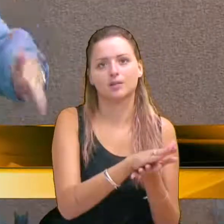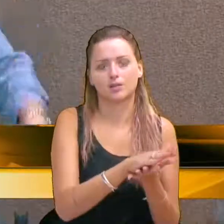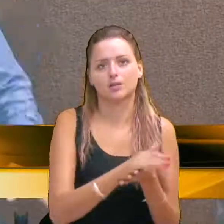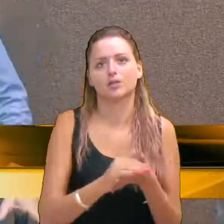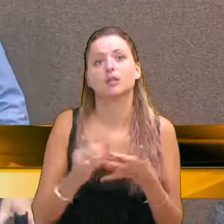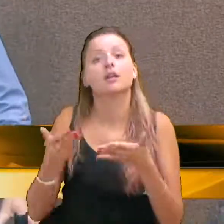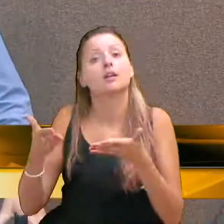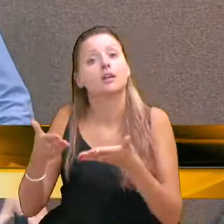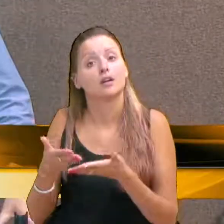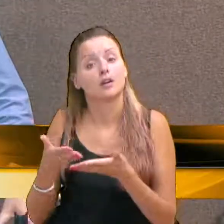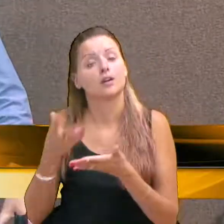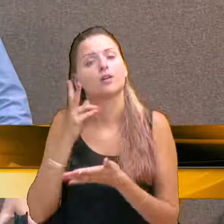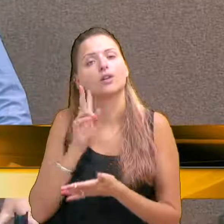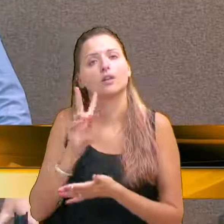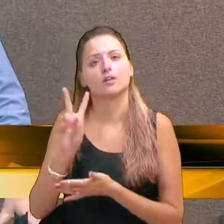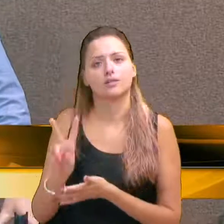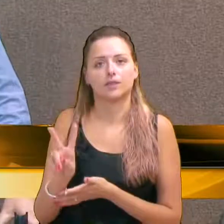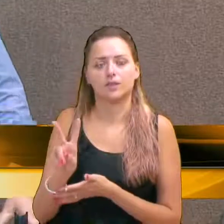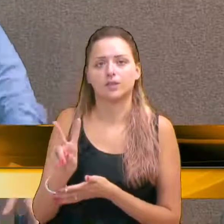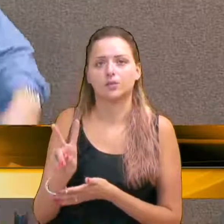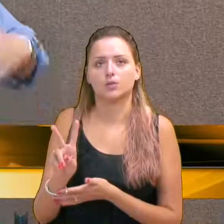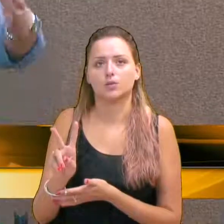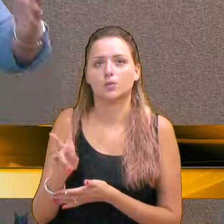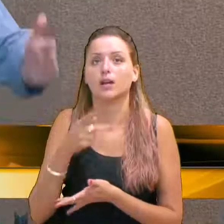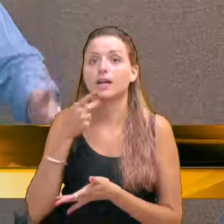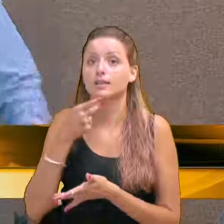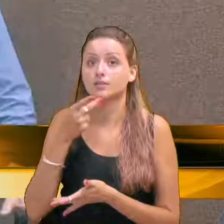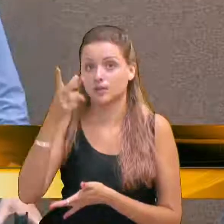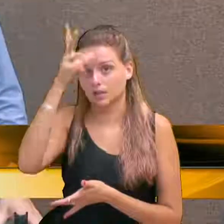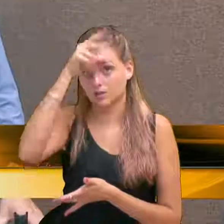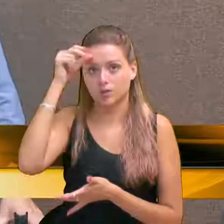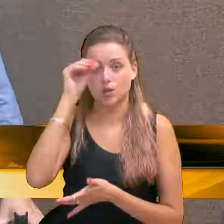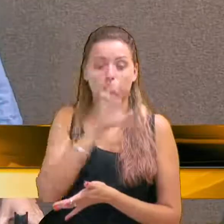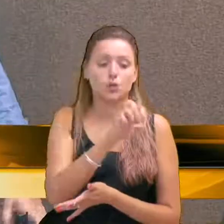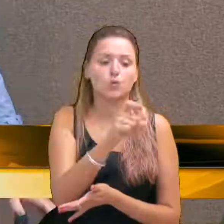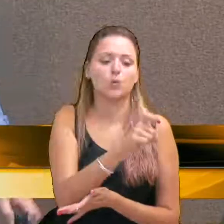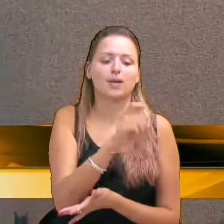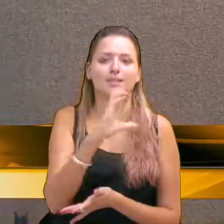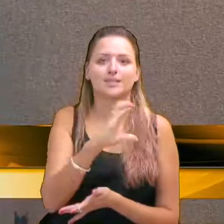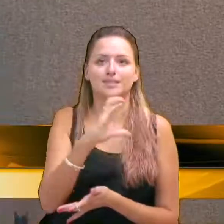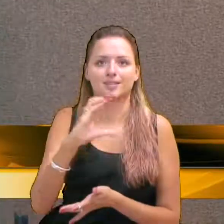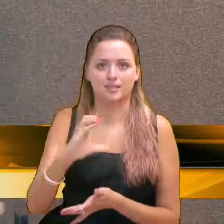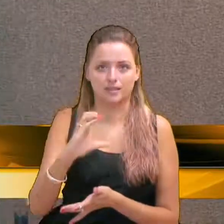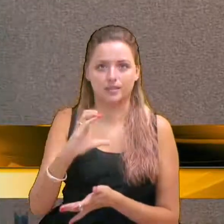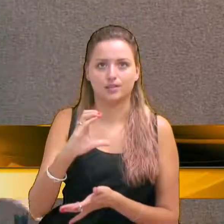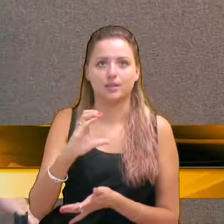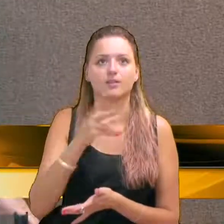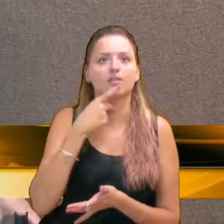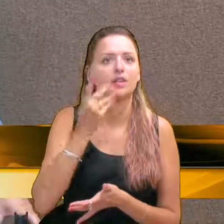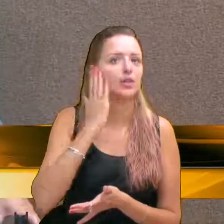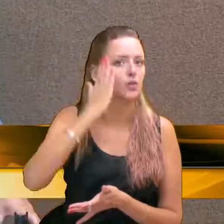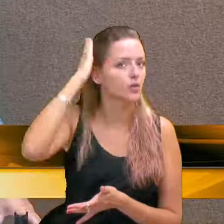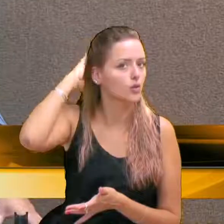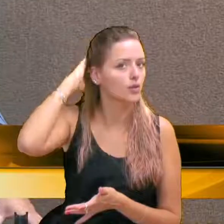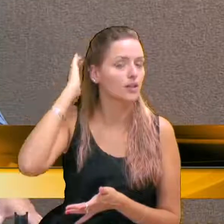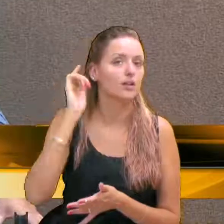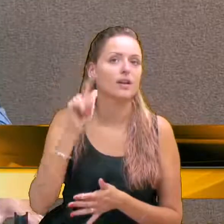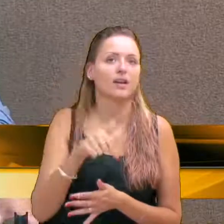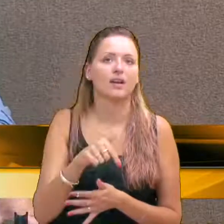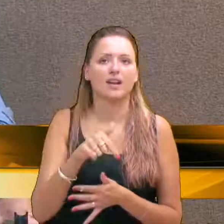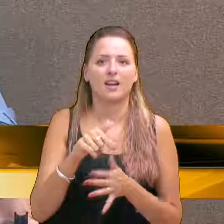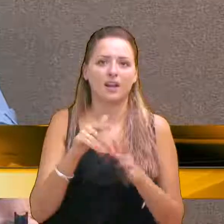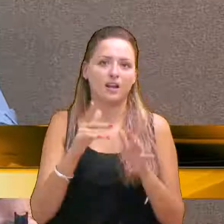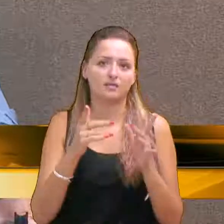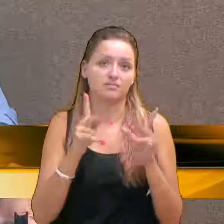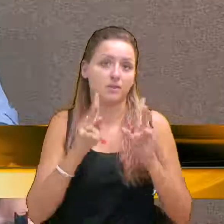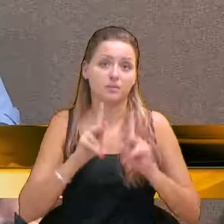agora estamos vendo aí, né, as manifestações públicas, né, do ex-CC dizendo que efetivamente esse prefeito não passa de um